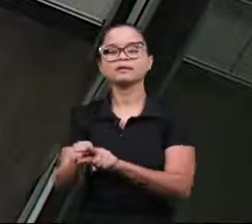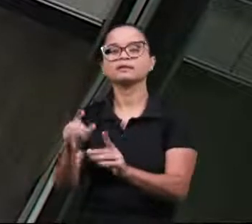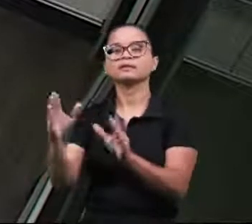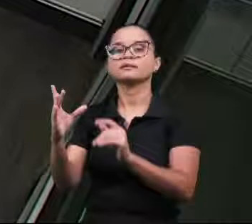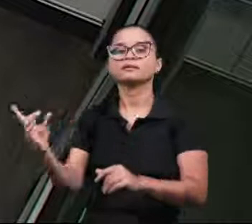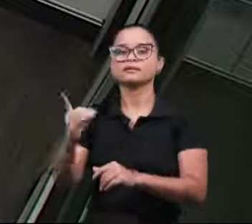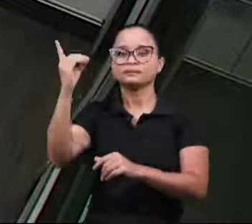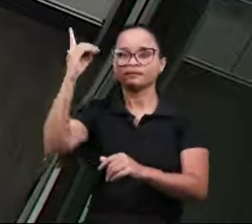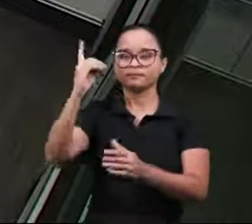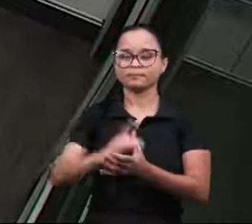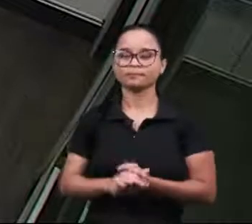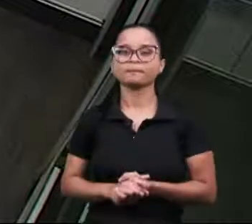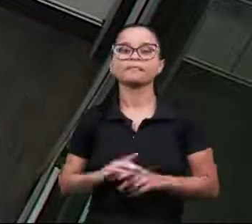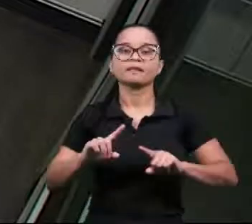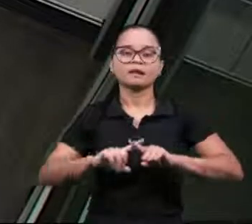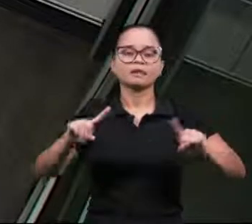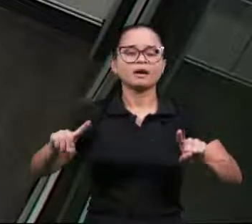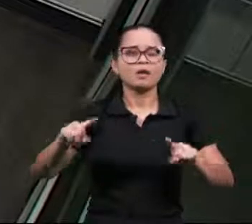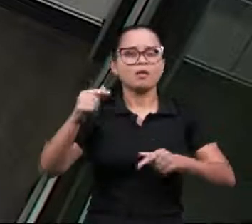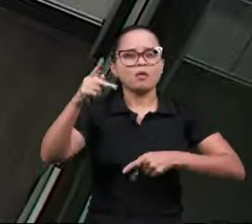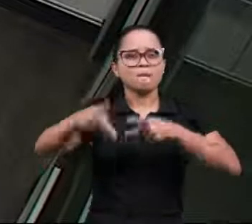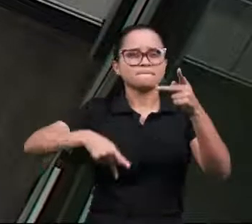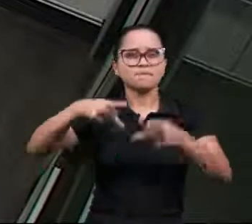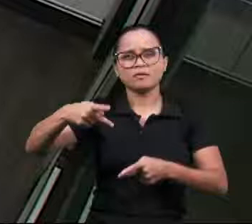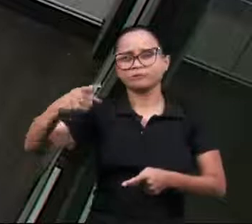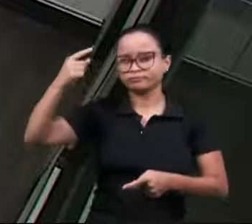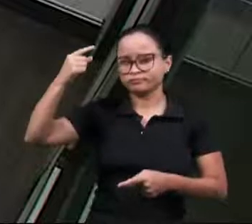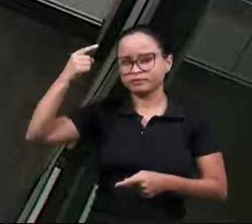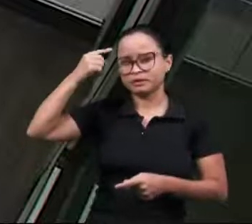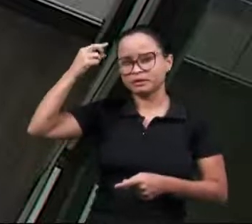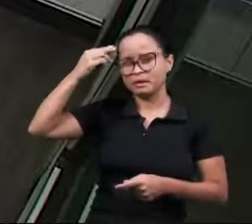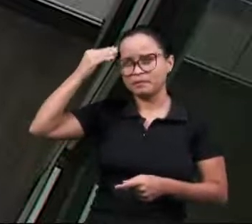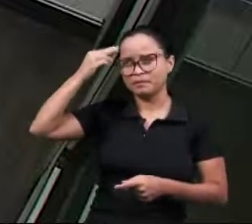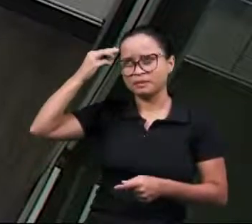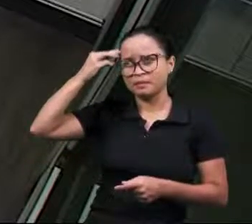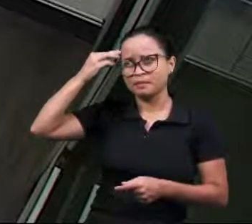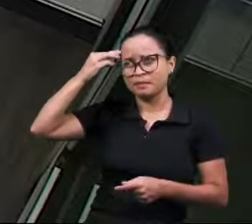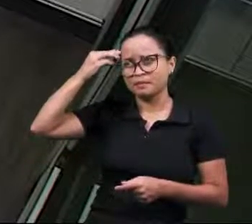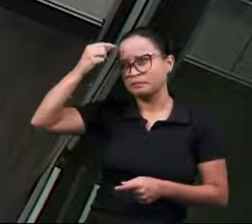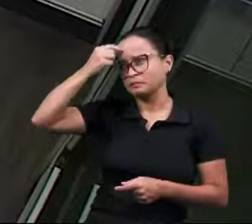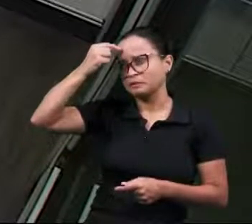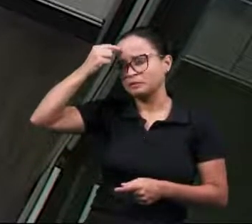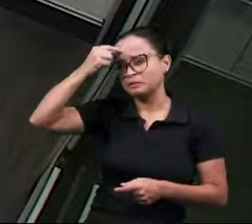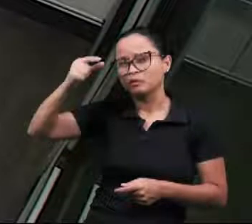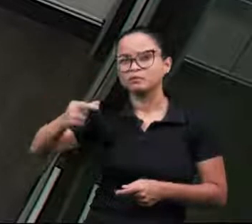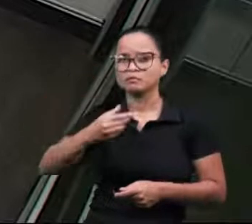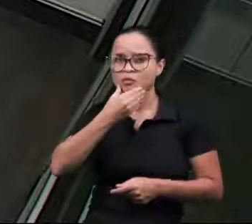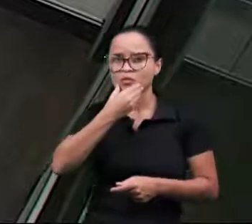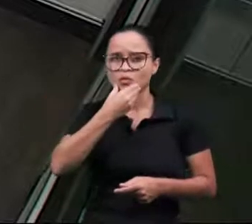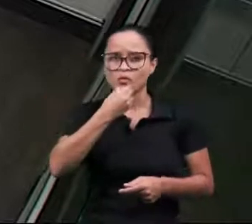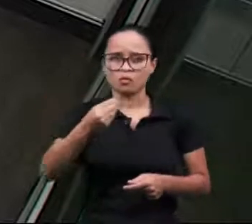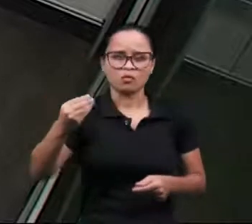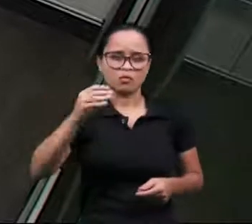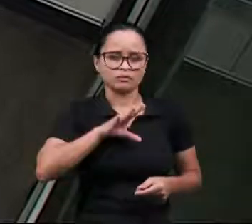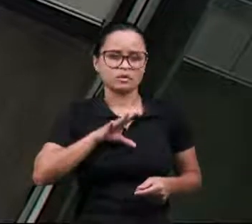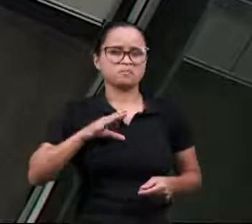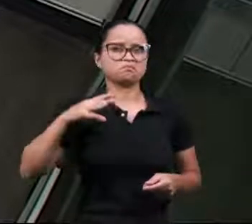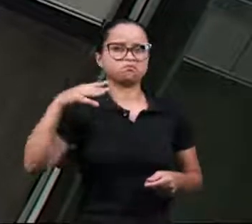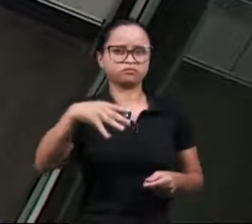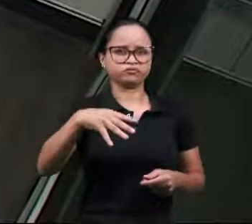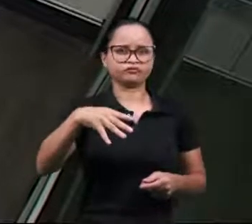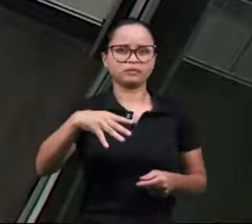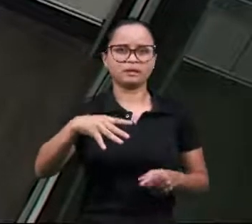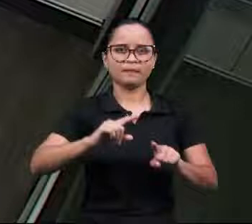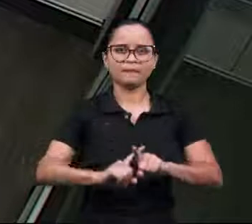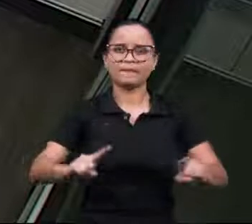altura, mas o povo tinha na mente aquele homem guerreiro também, mas sábio como foi Davi. E servo